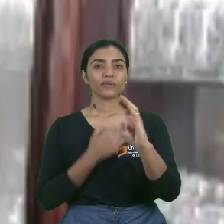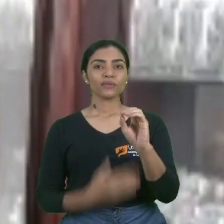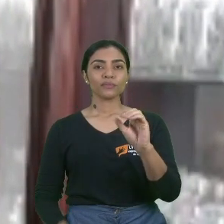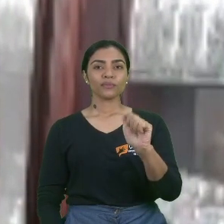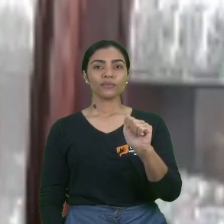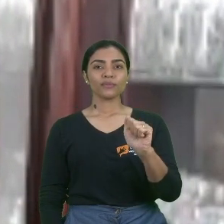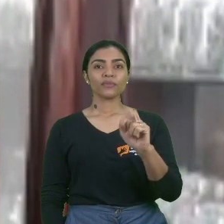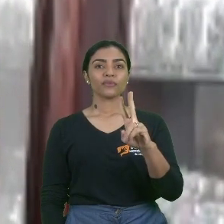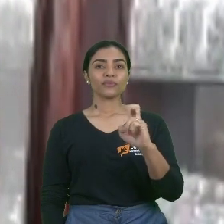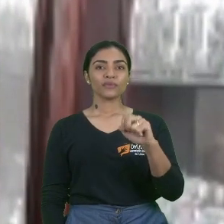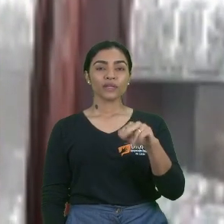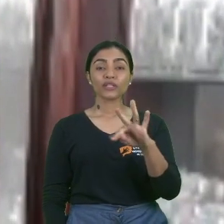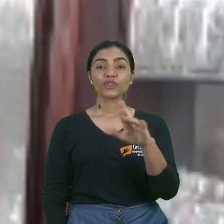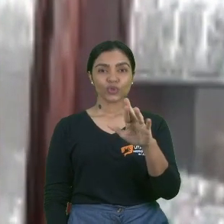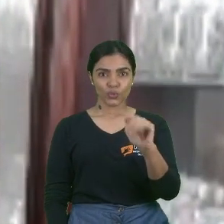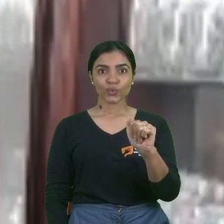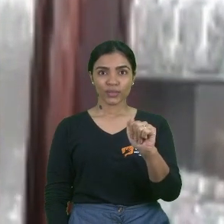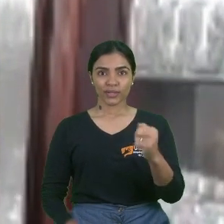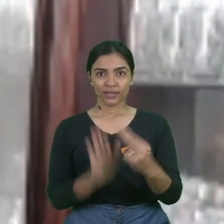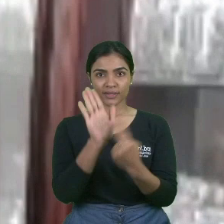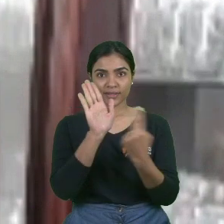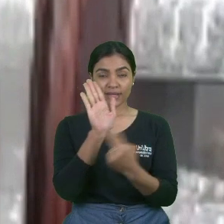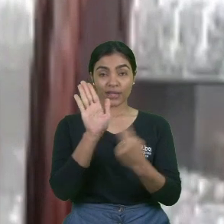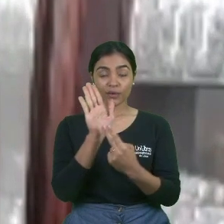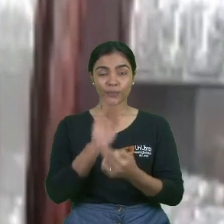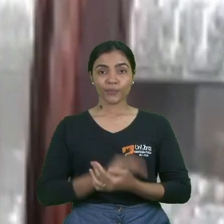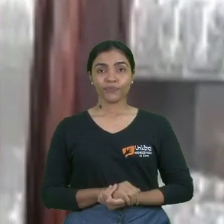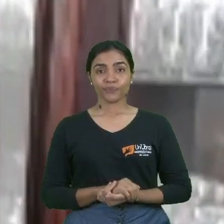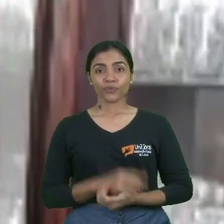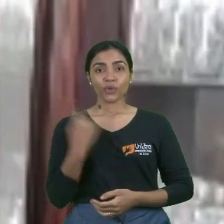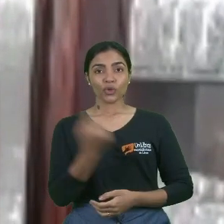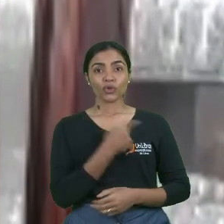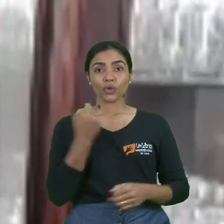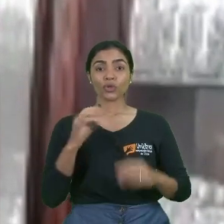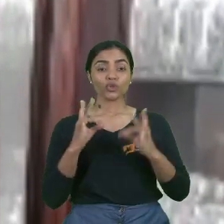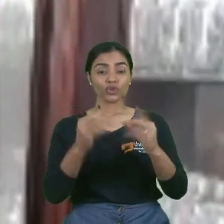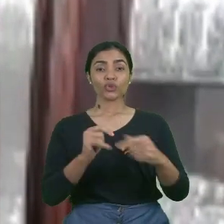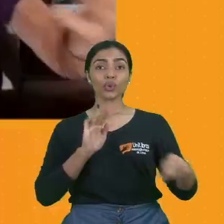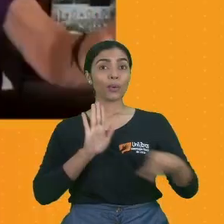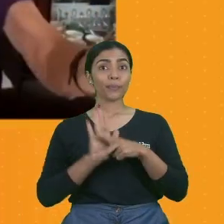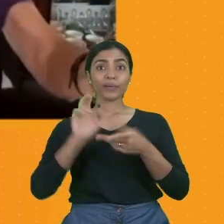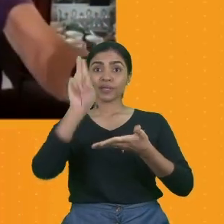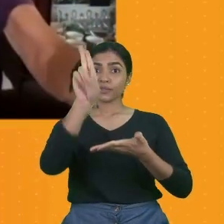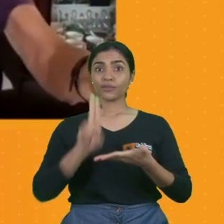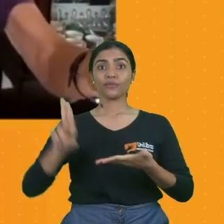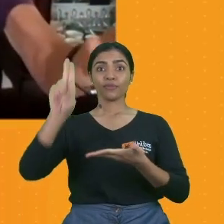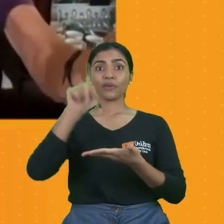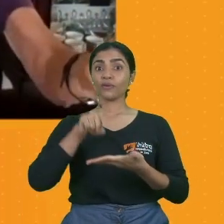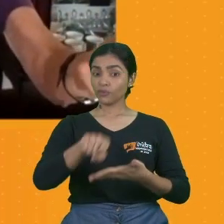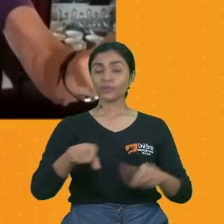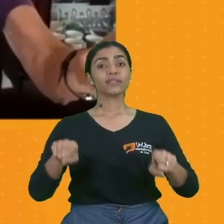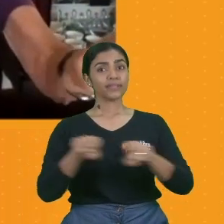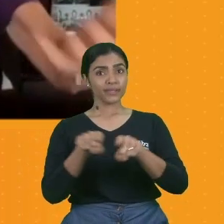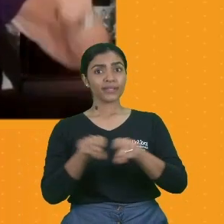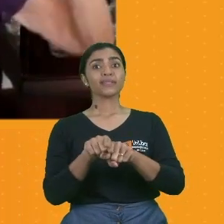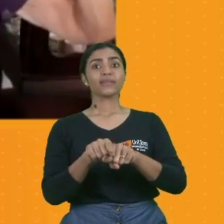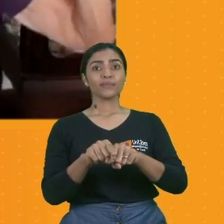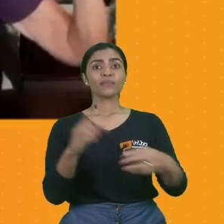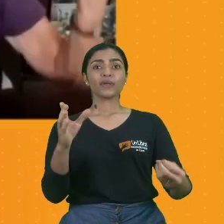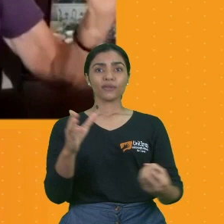um pouco Isso é ótimo e se não fosse pela Universidade como você também